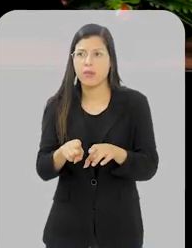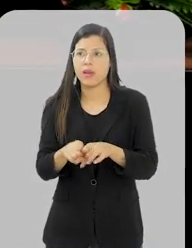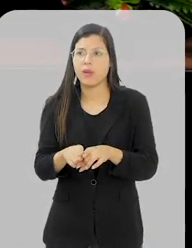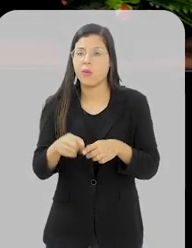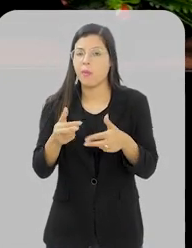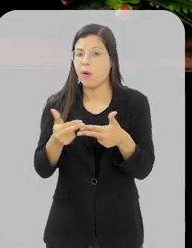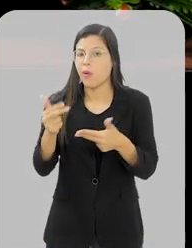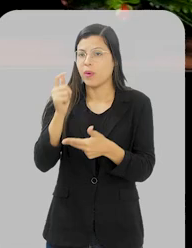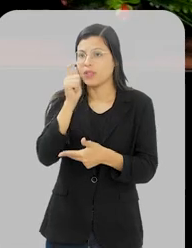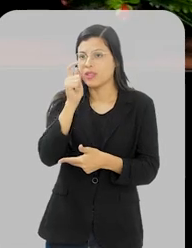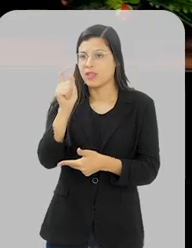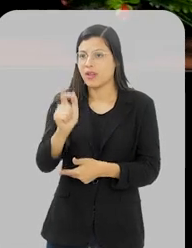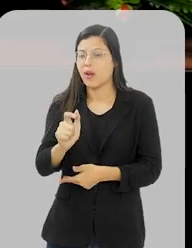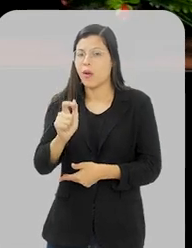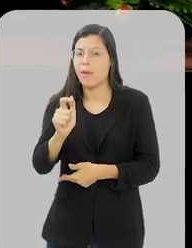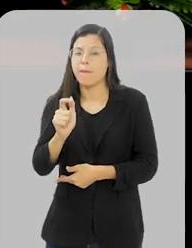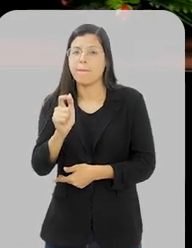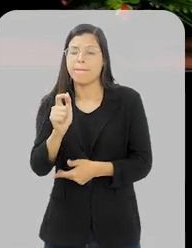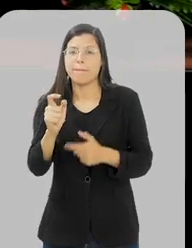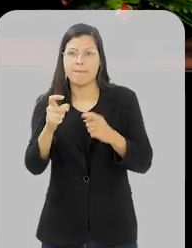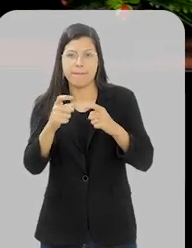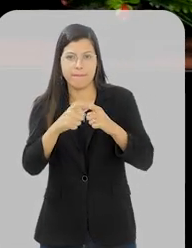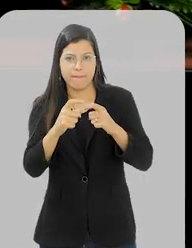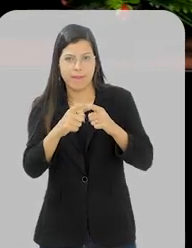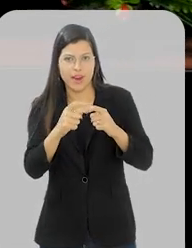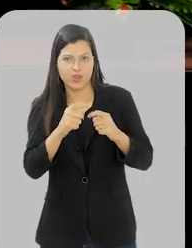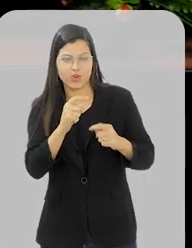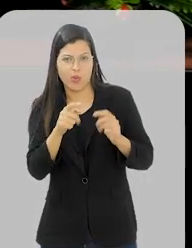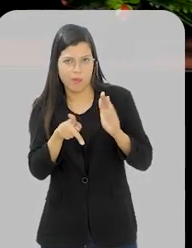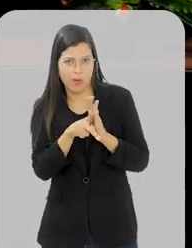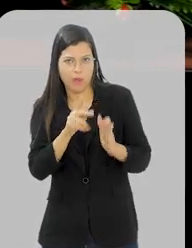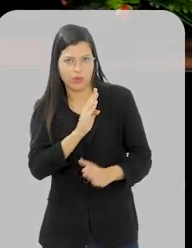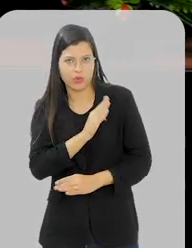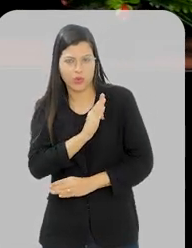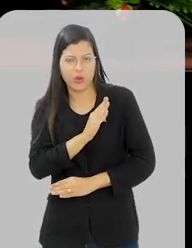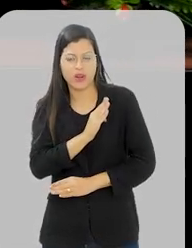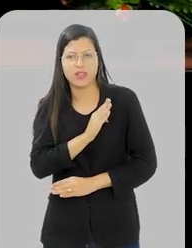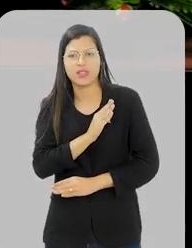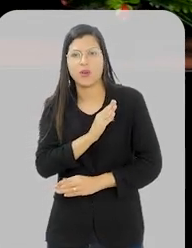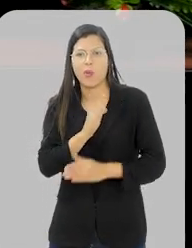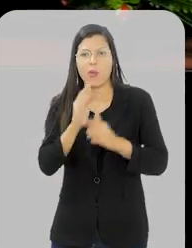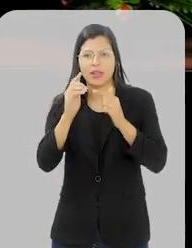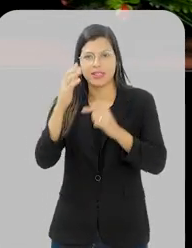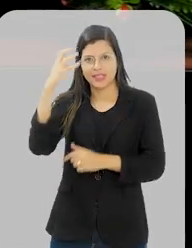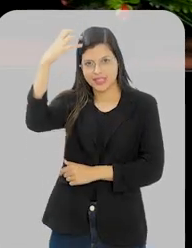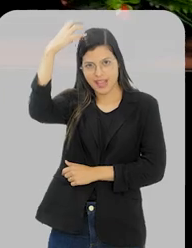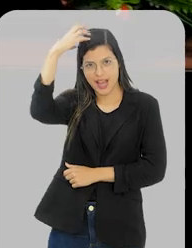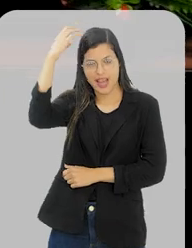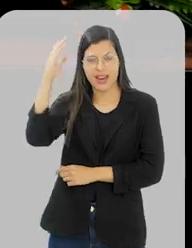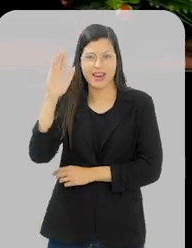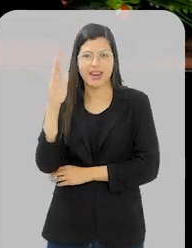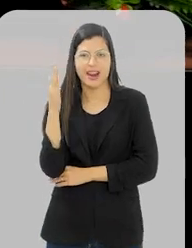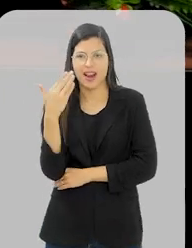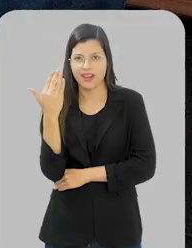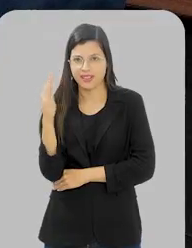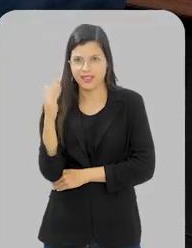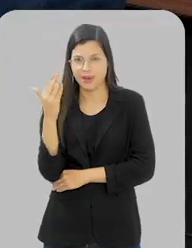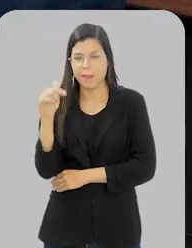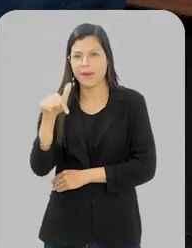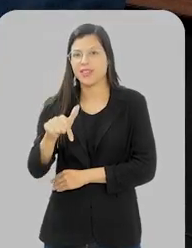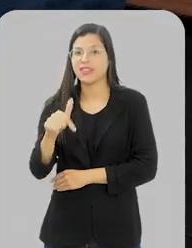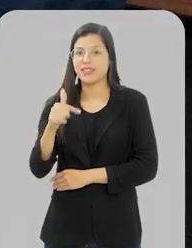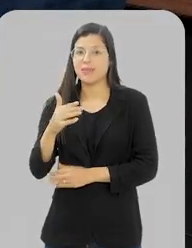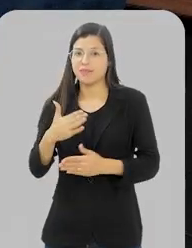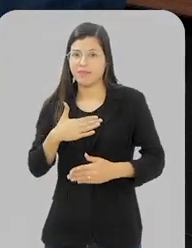uma uma coisa interessante o médico cardiologista da rainha elizabe era meu primo ah